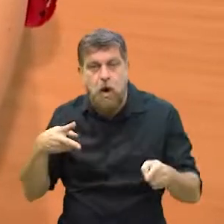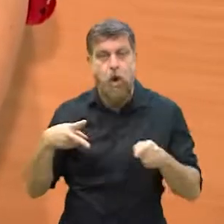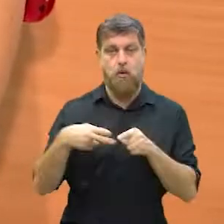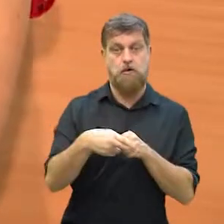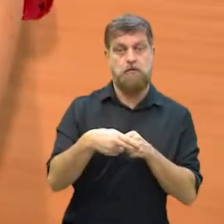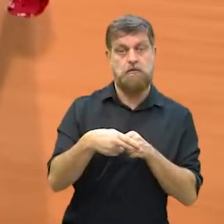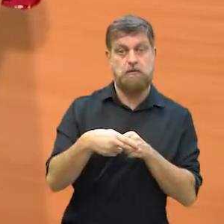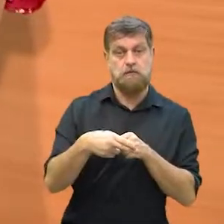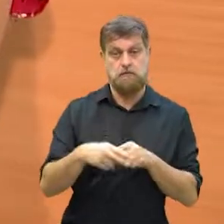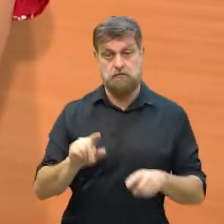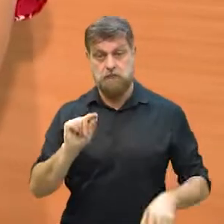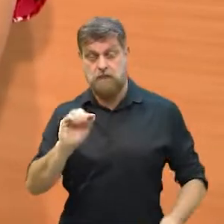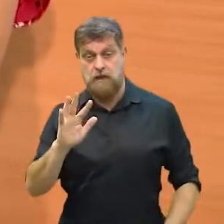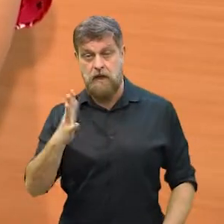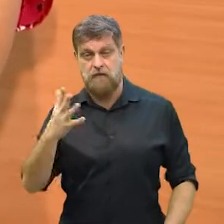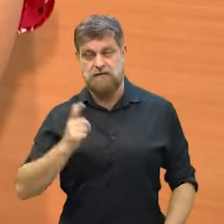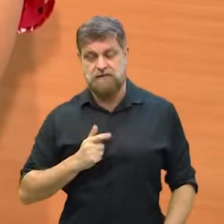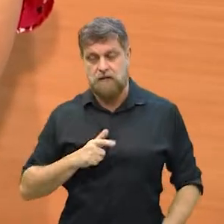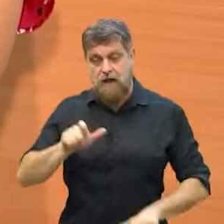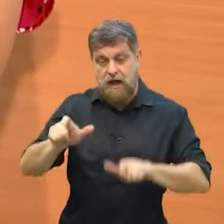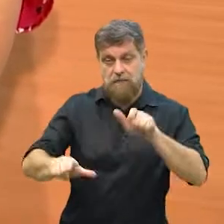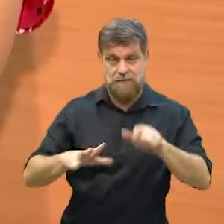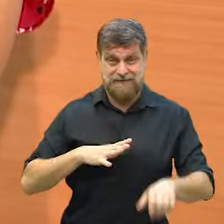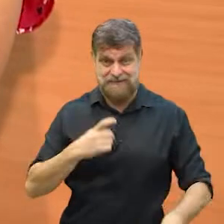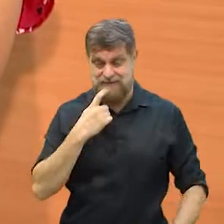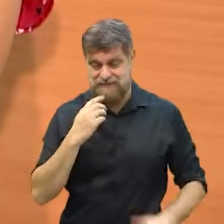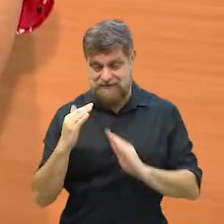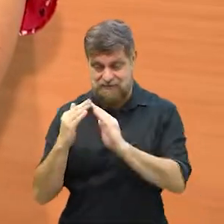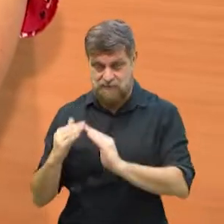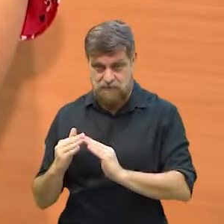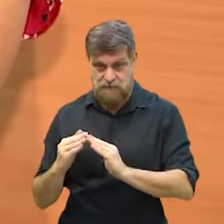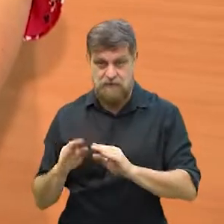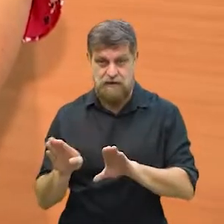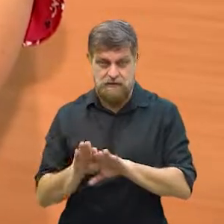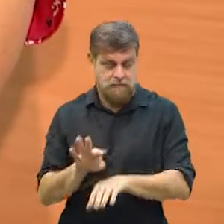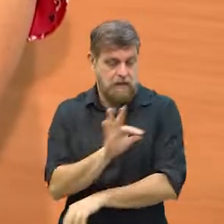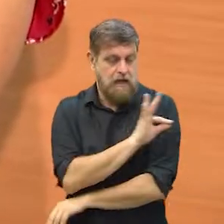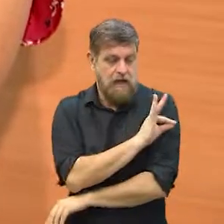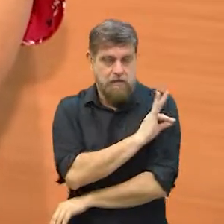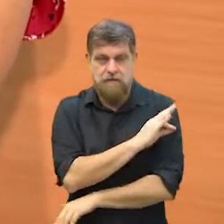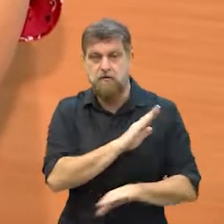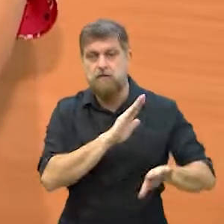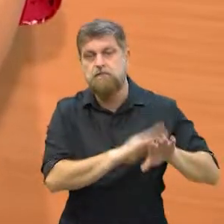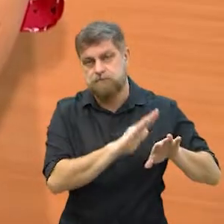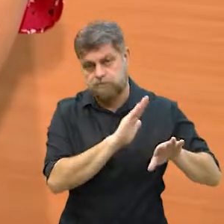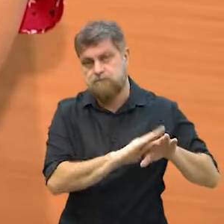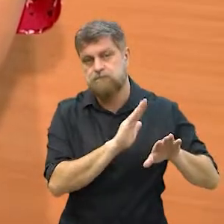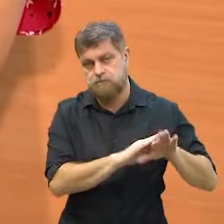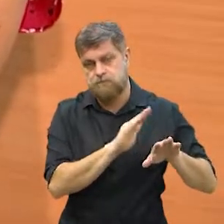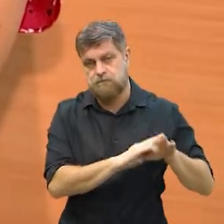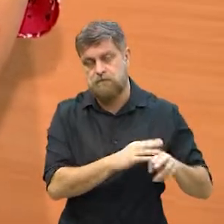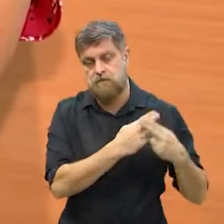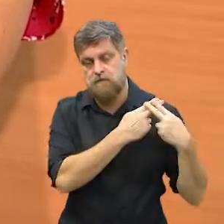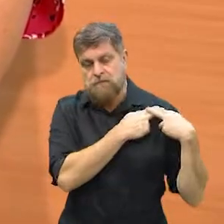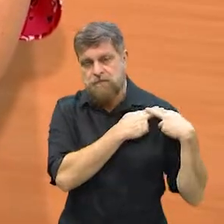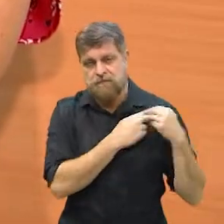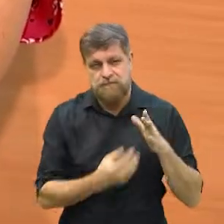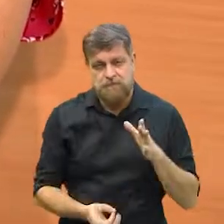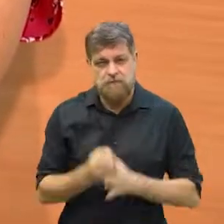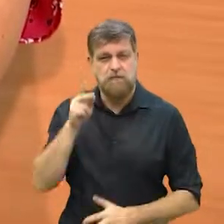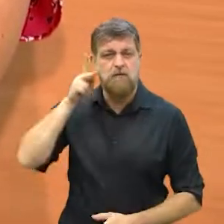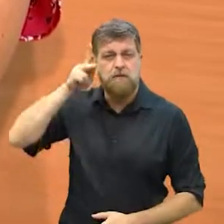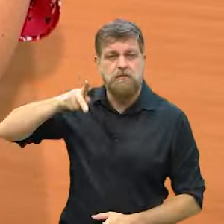grande também sobre os moradores de Campinas, e o município pode e deve fazer sua parte, fazendo